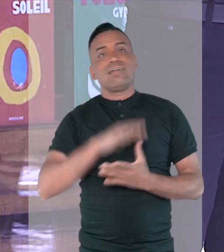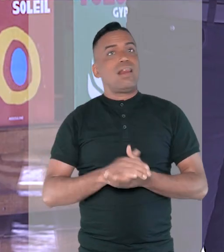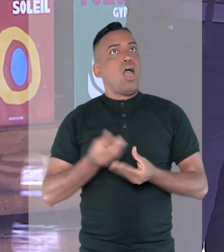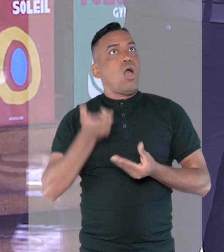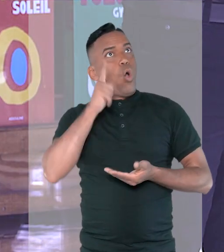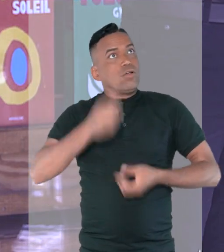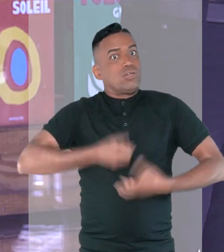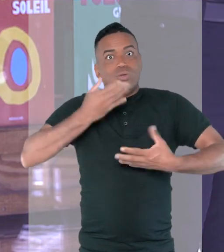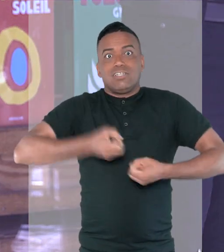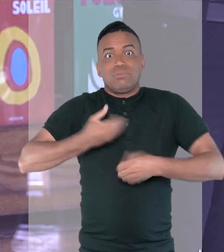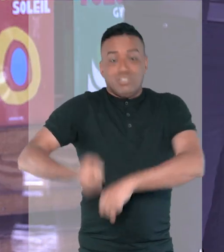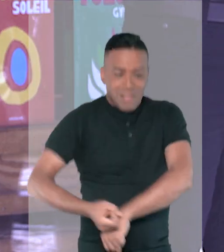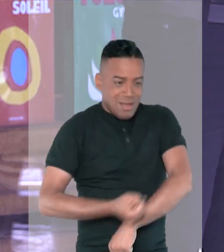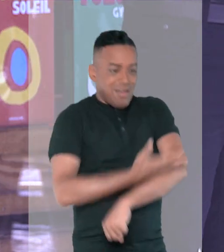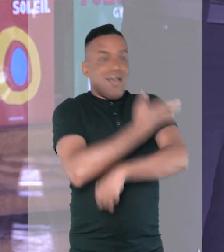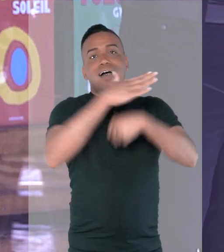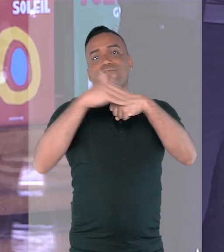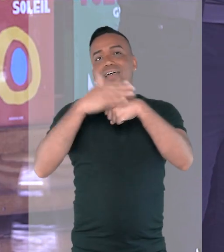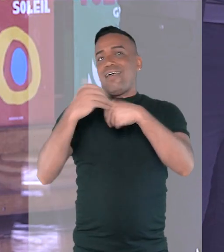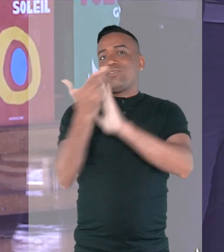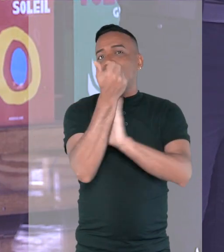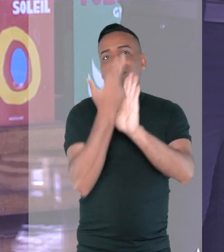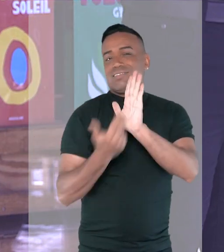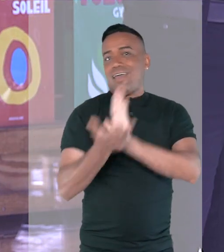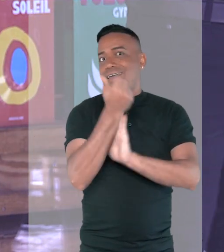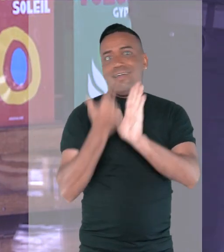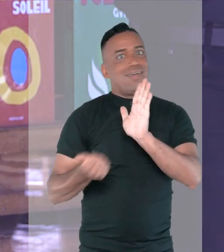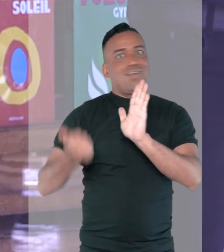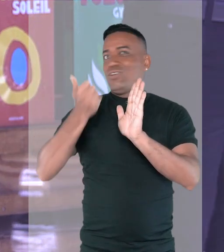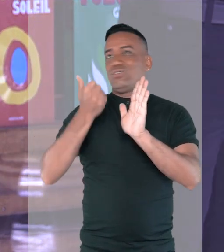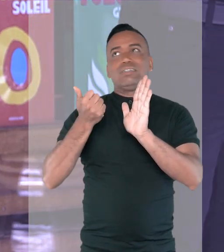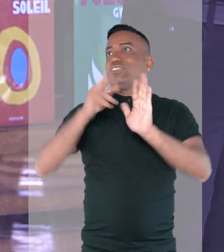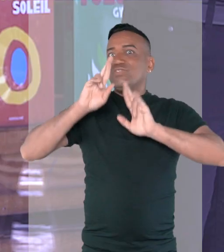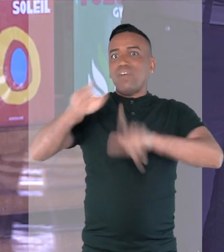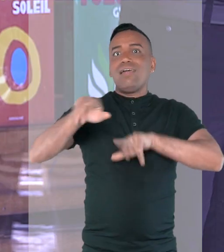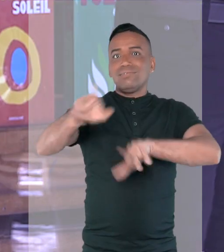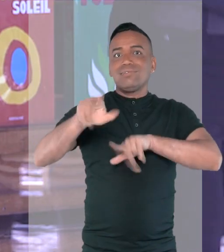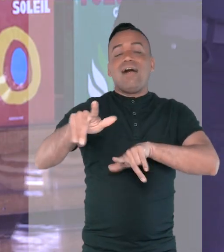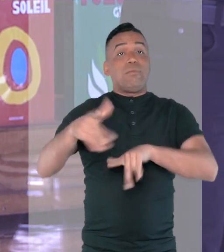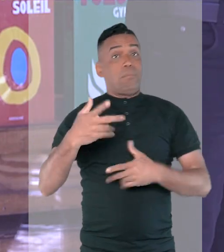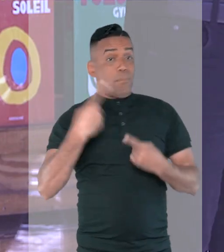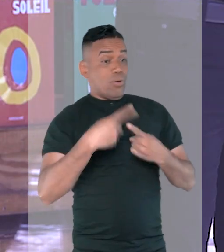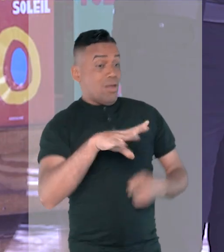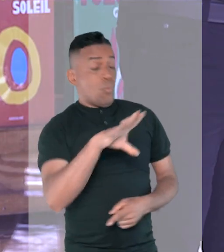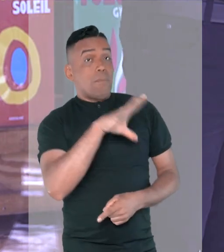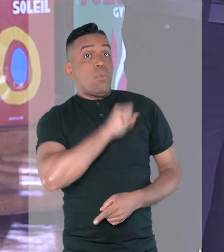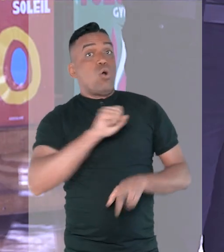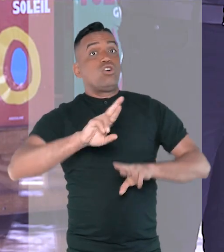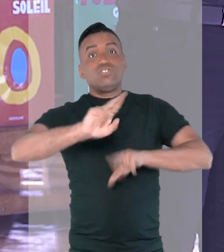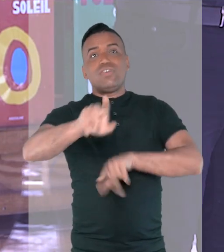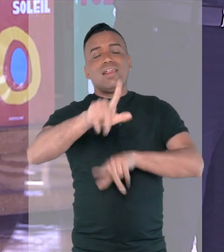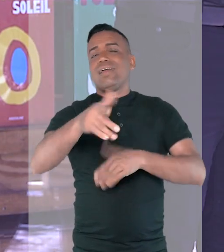ela conseguiu transmitir um afeto com o traço dela muito diferenciado, porque eu entendo que é um amor